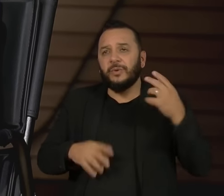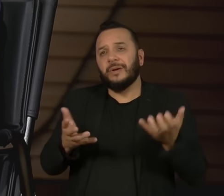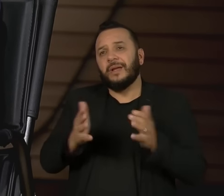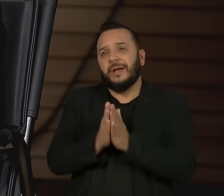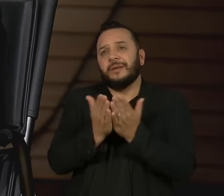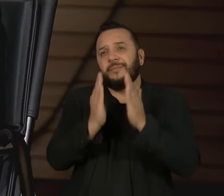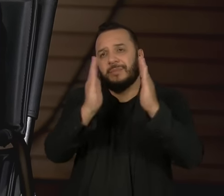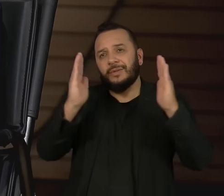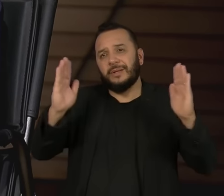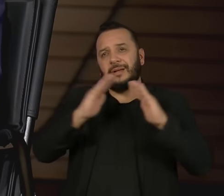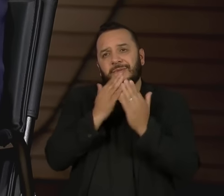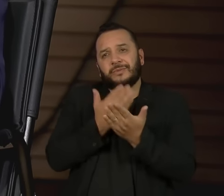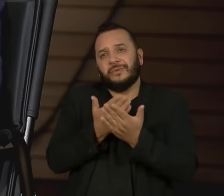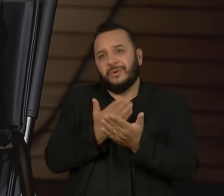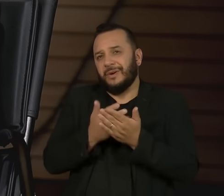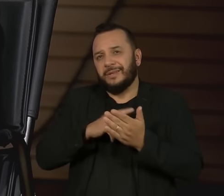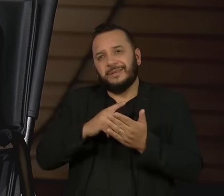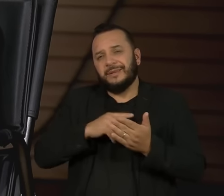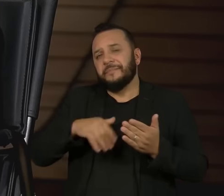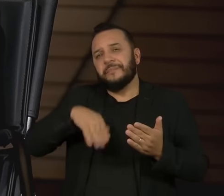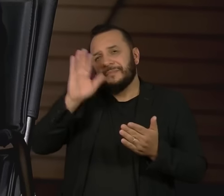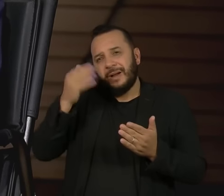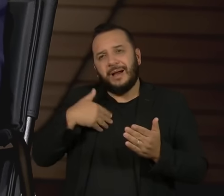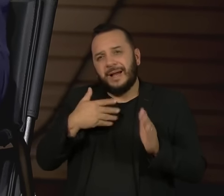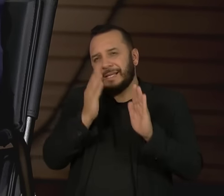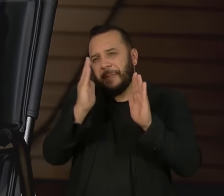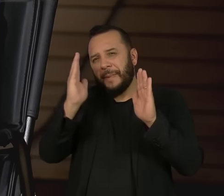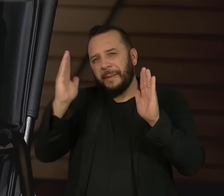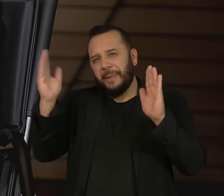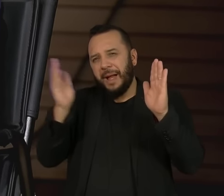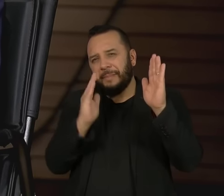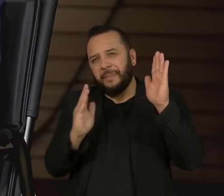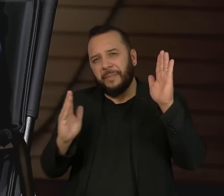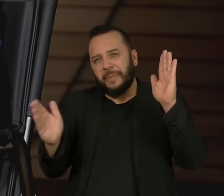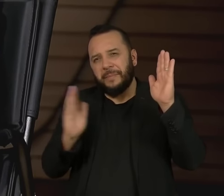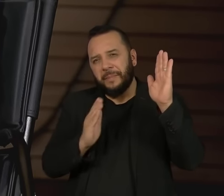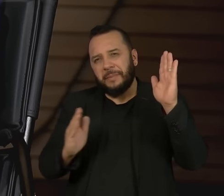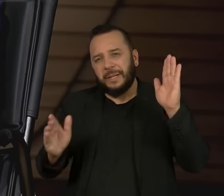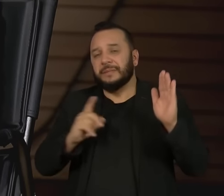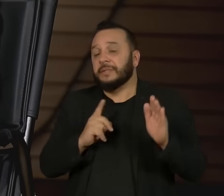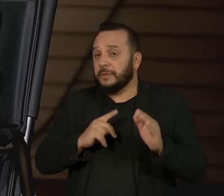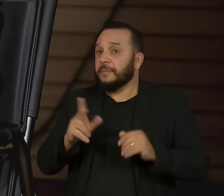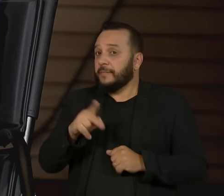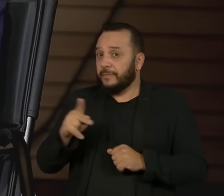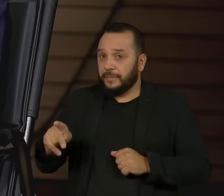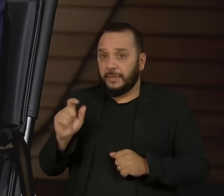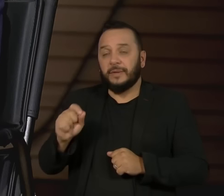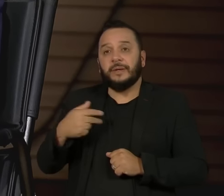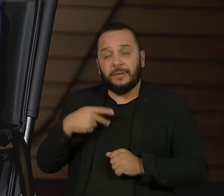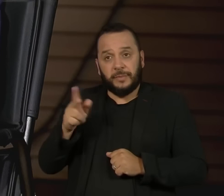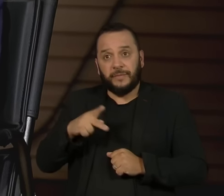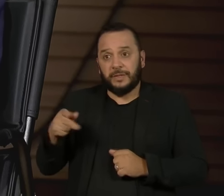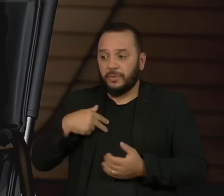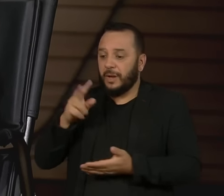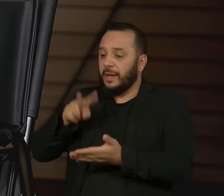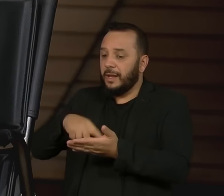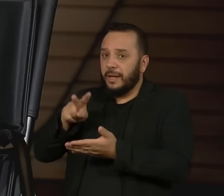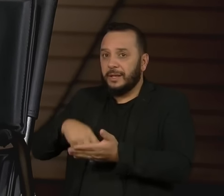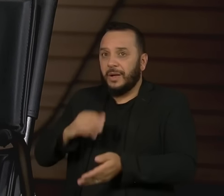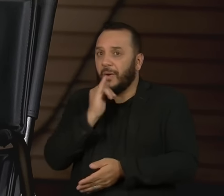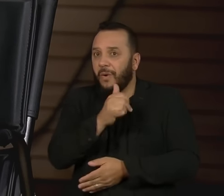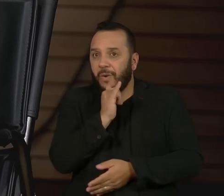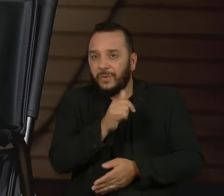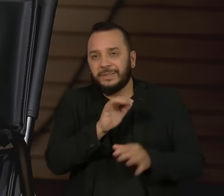da minha escola, eu quero comprar mais livros, eu quero formar professores que sejam professores que eles leiam e que